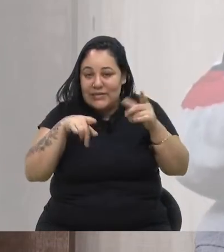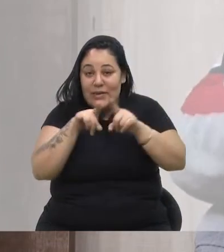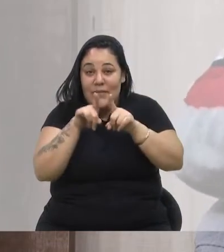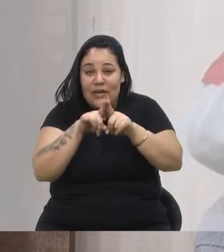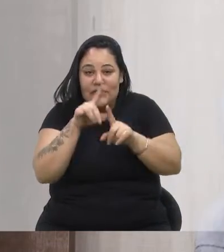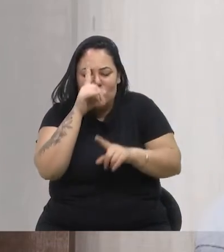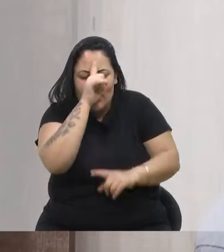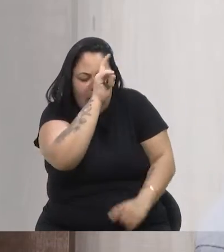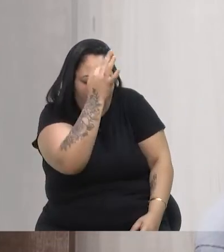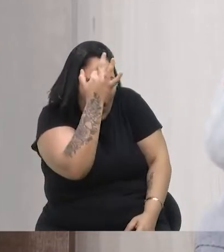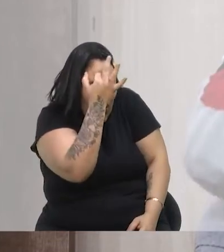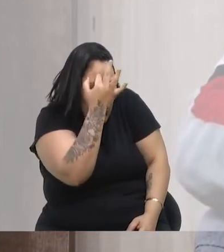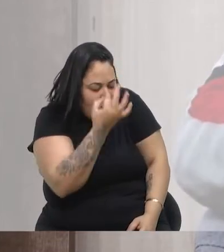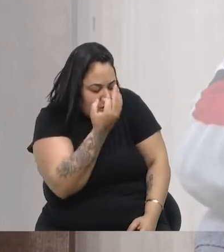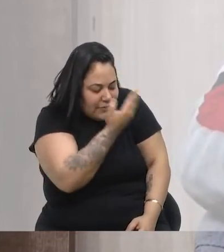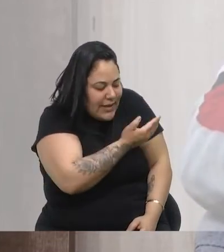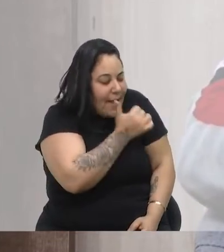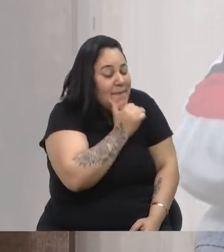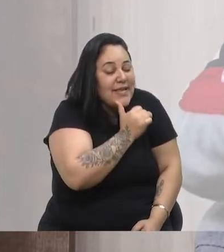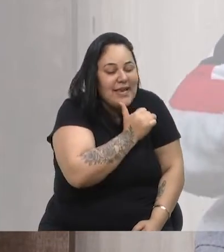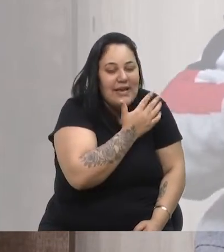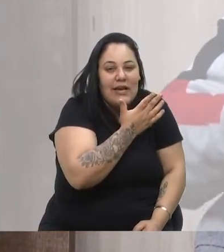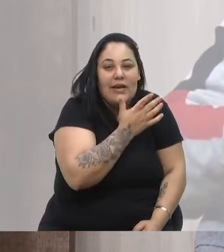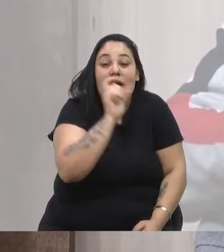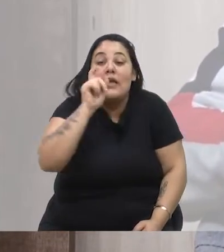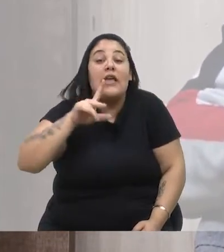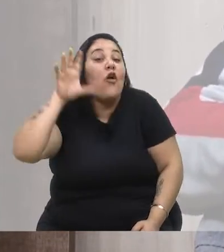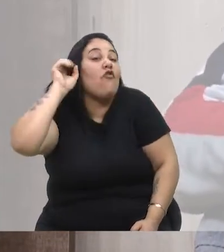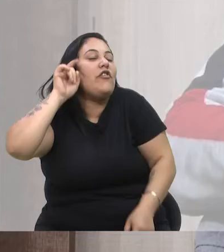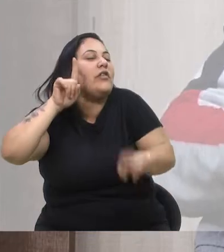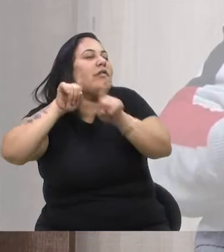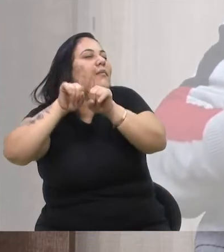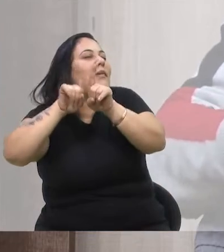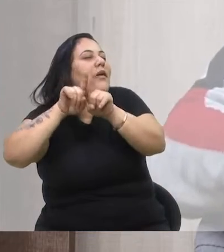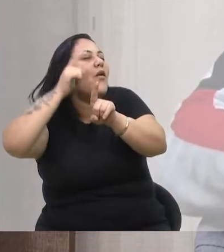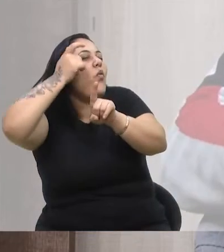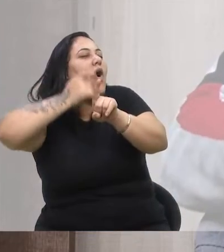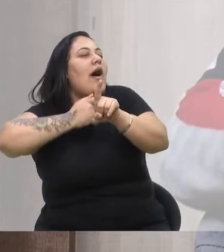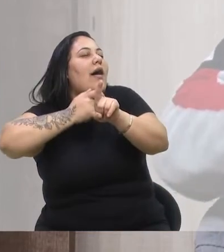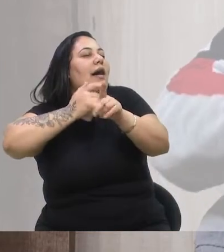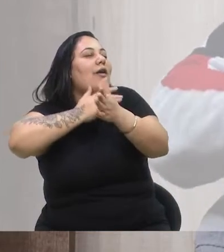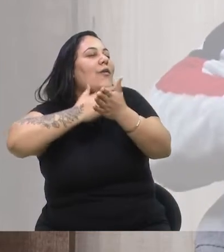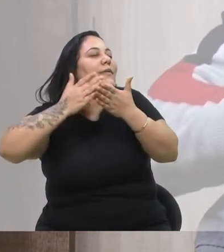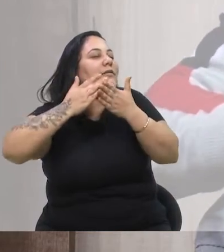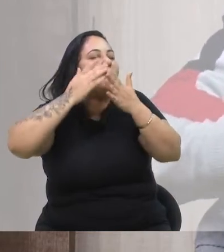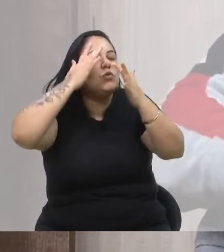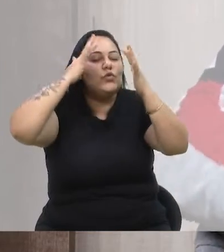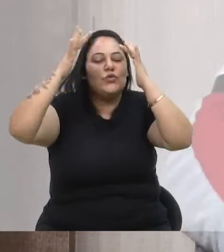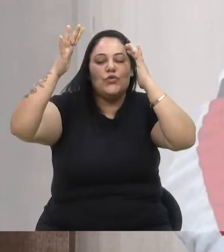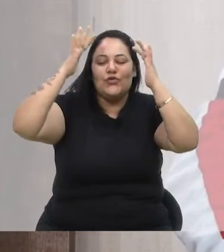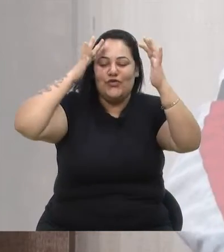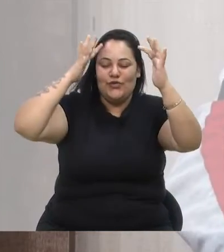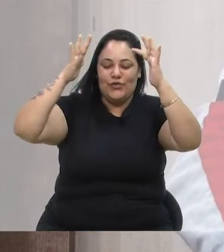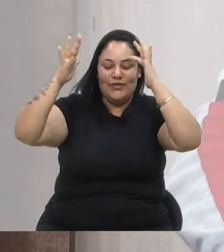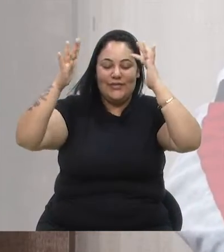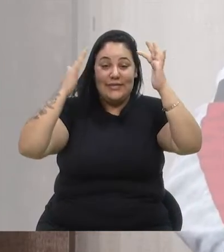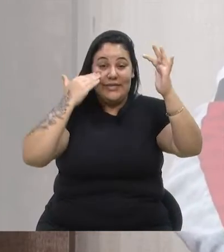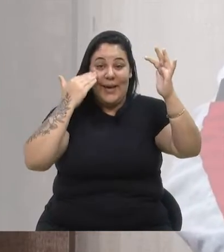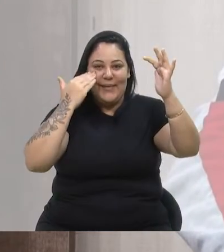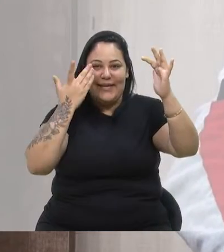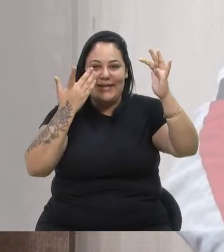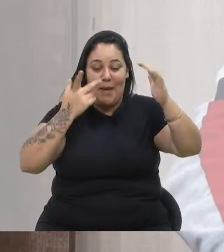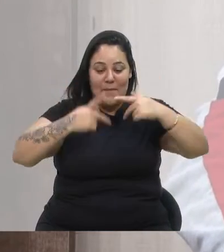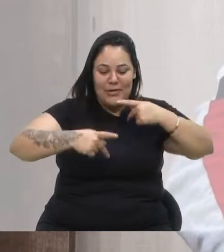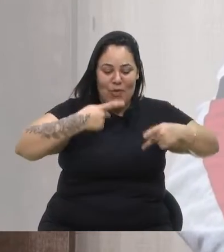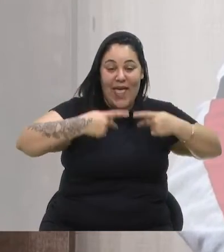pinceladas, a dificuldade de compreensão que a personagem tem. Talvez quem está ouvindo também tenha. E aí começa um jogo de